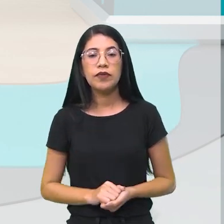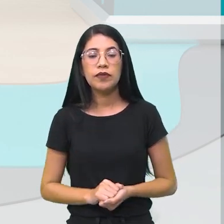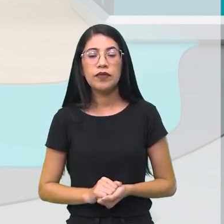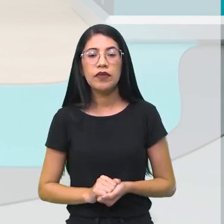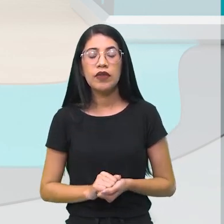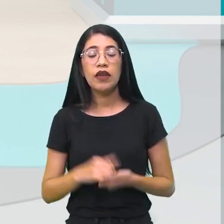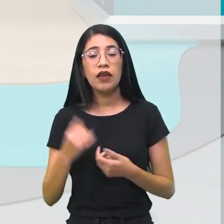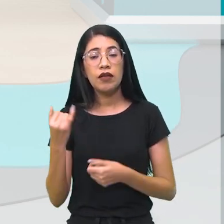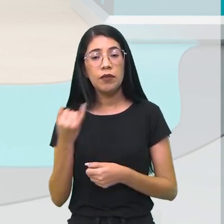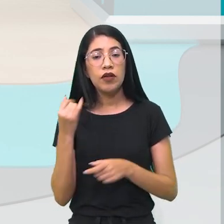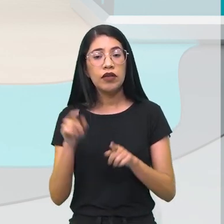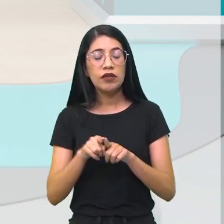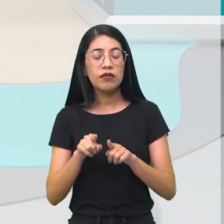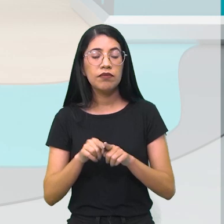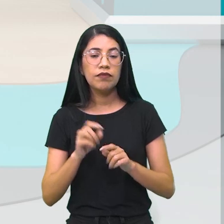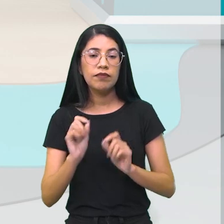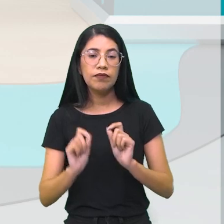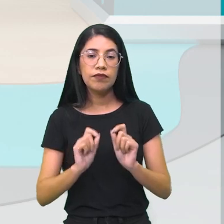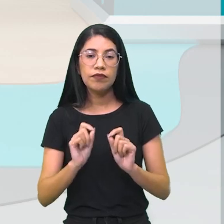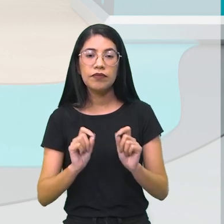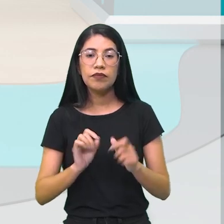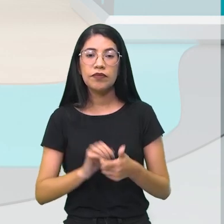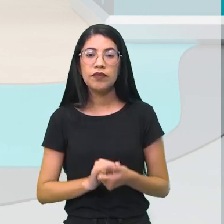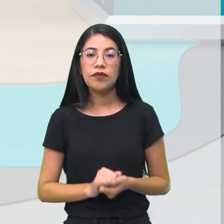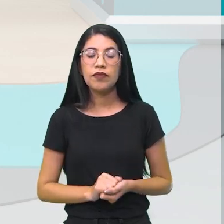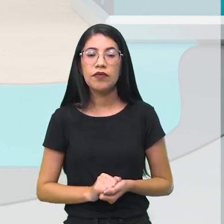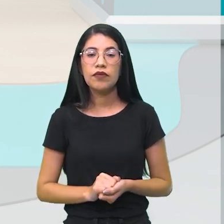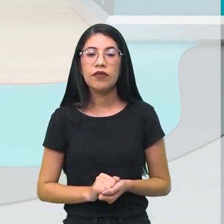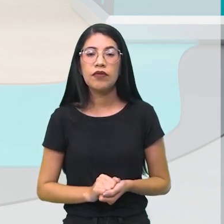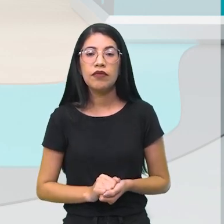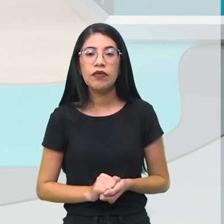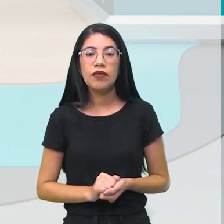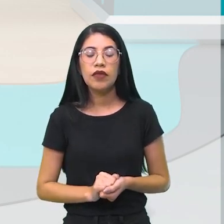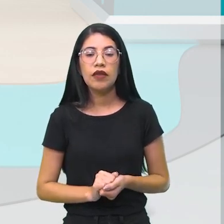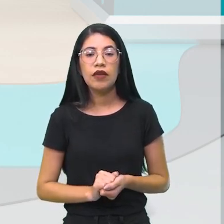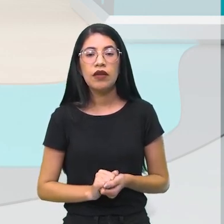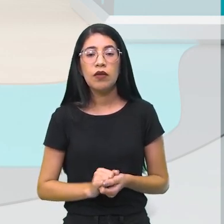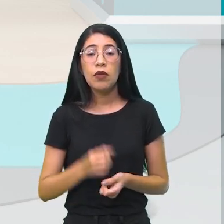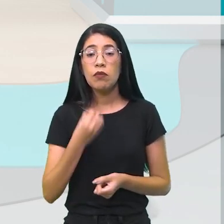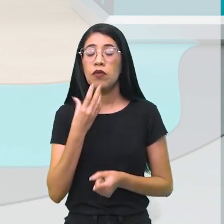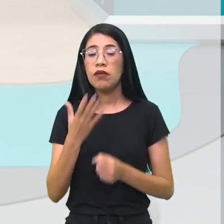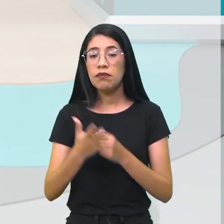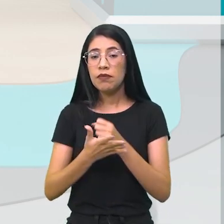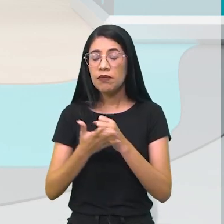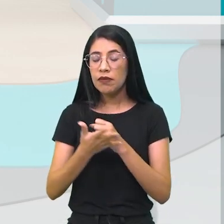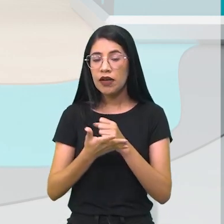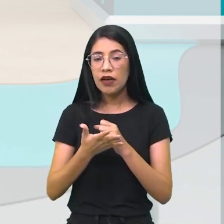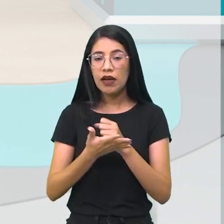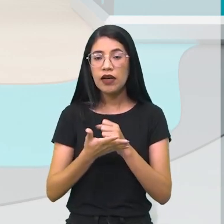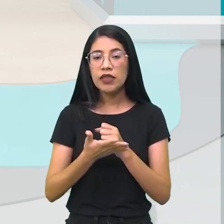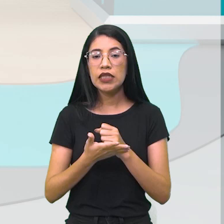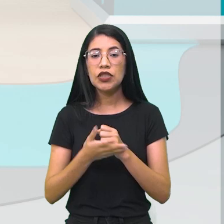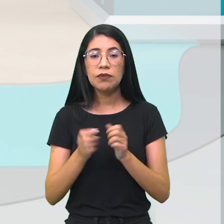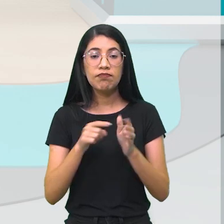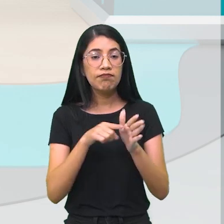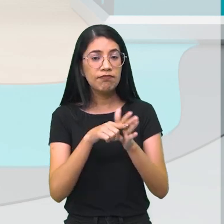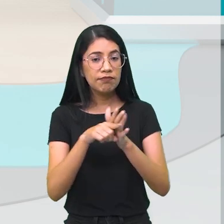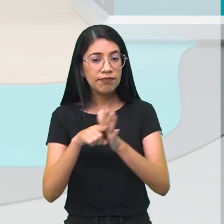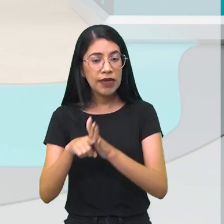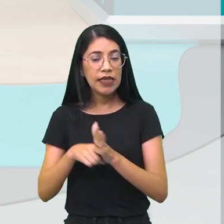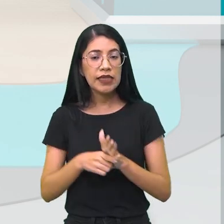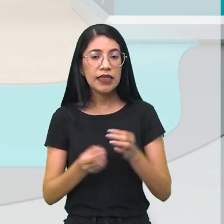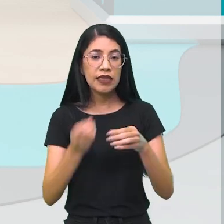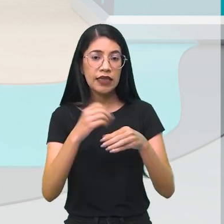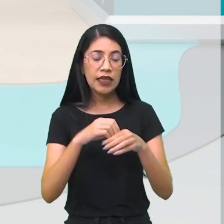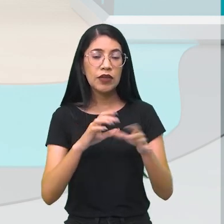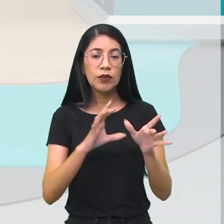é importante para se ter, então, uma boa fonte, né, uma base de pesquisa